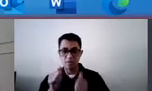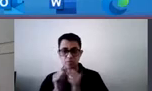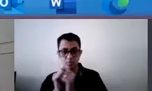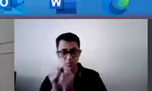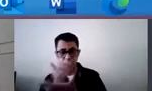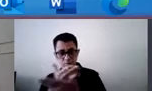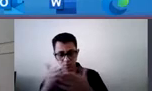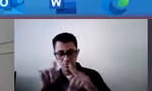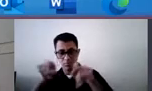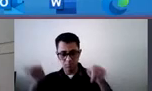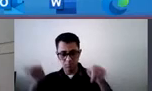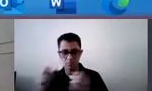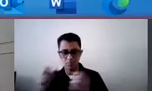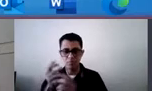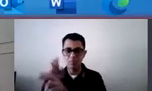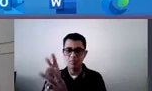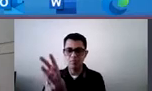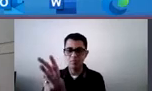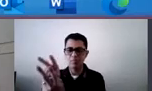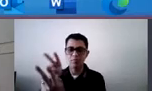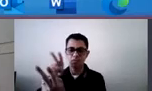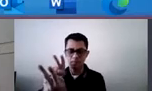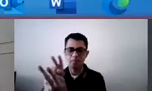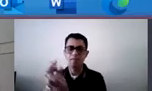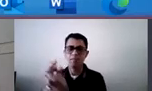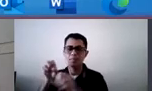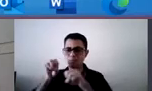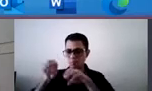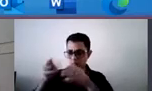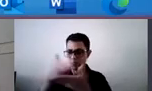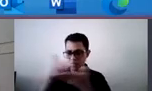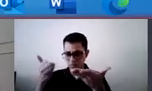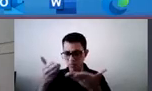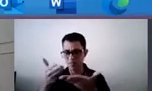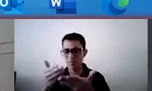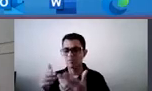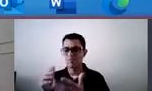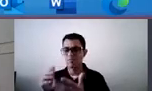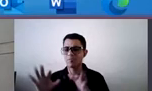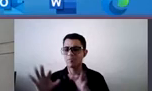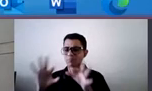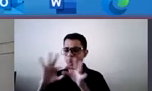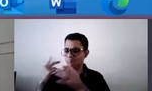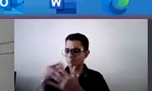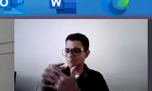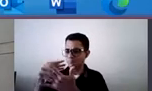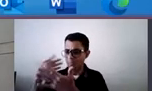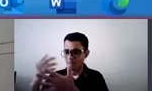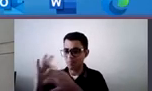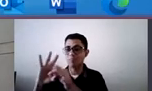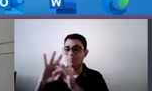nesse espaço virtual de trabalho, porque nós somos parceiros de longa